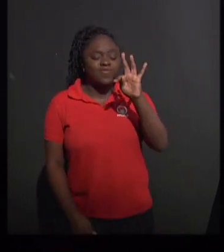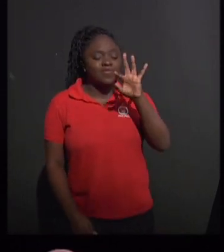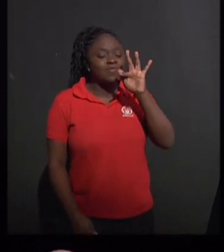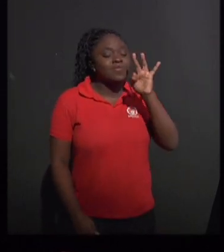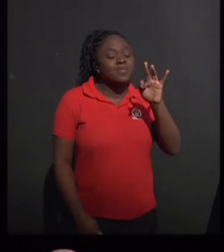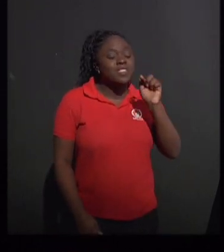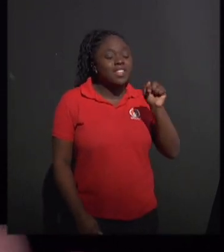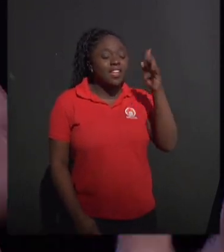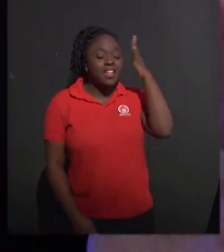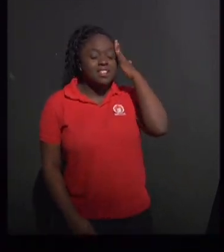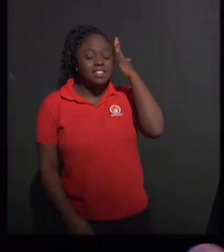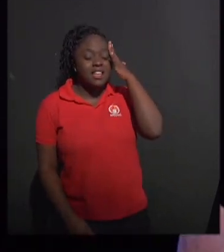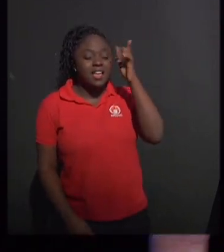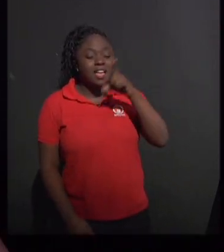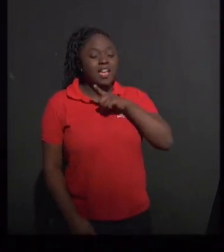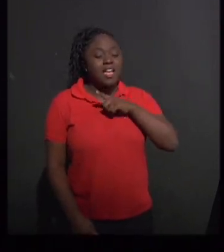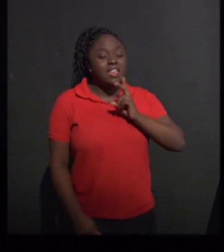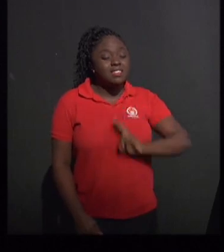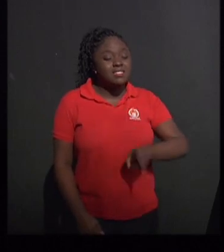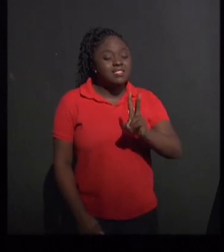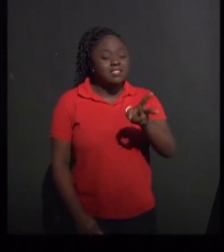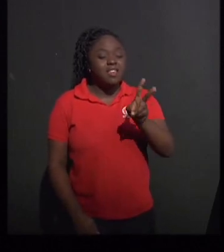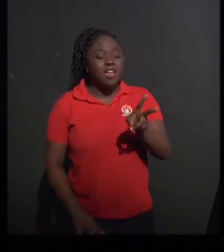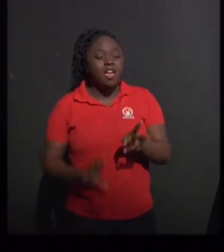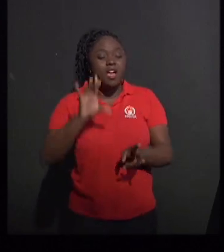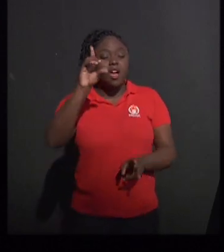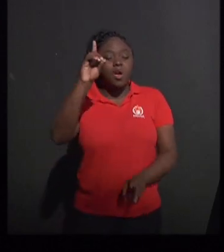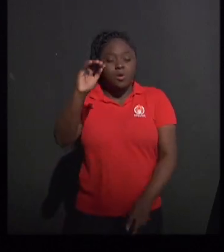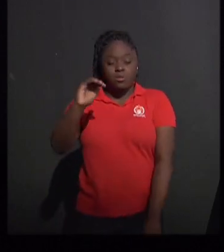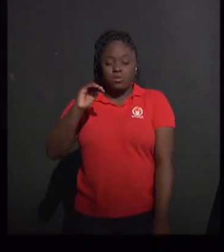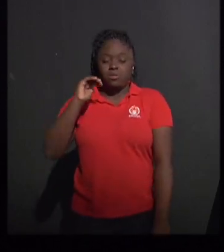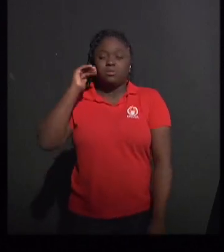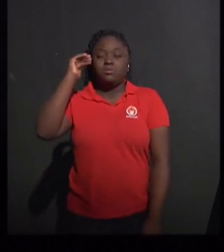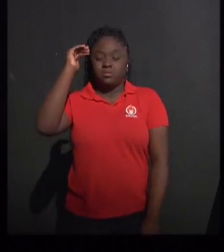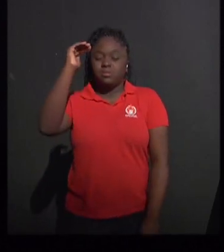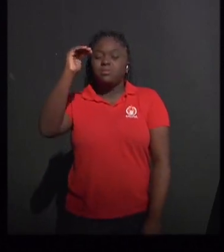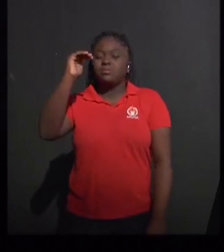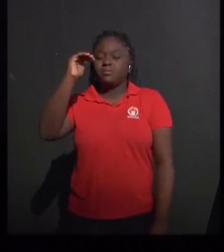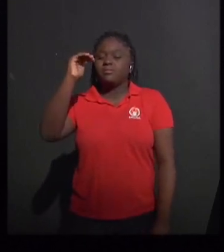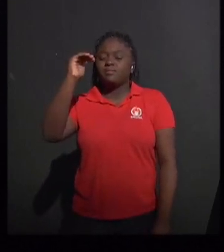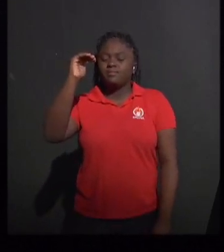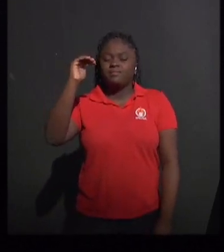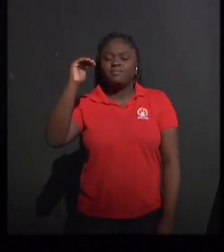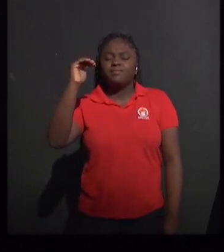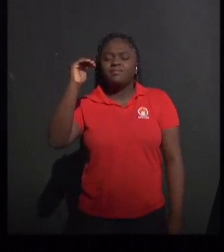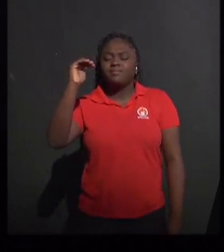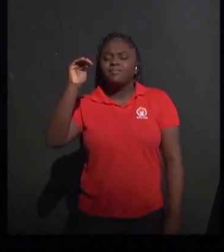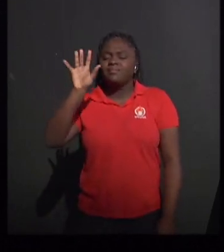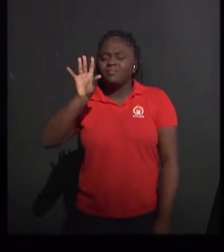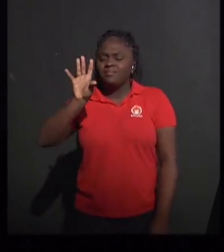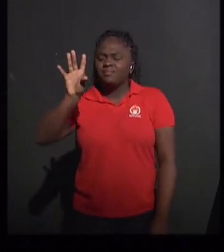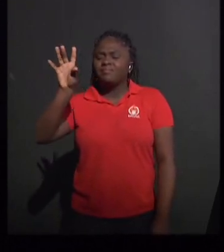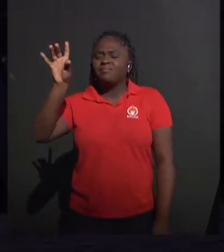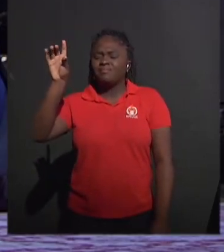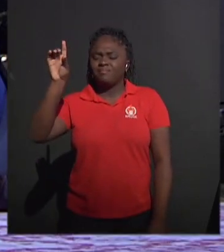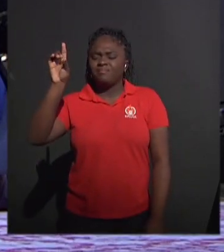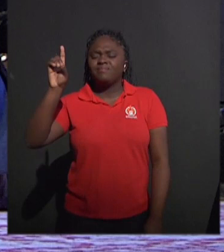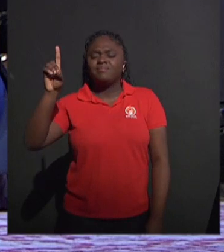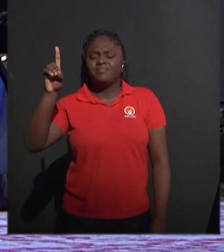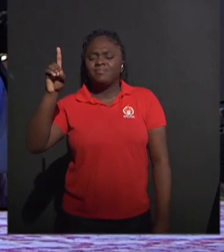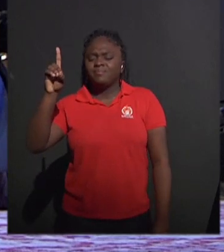sempre que existe um Supremo maior, que é o Senhor. Ó Deus,